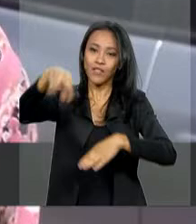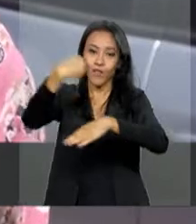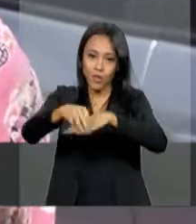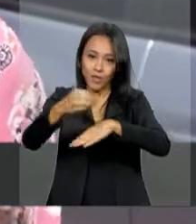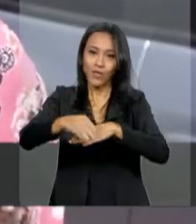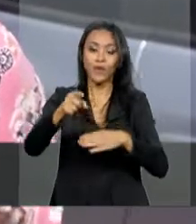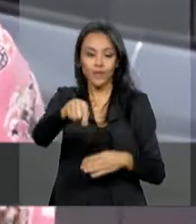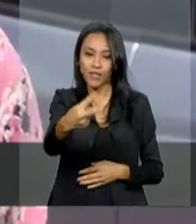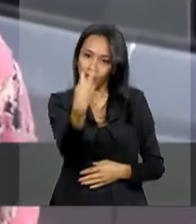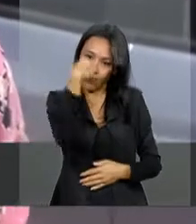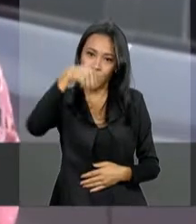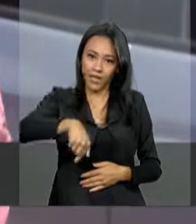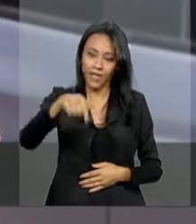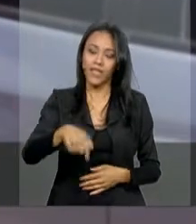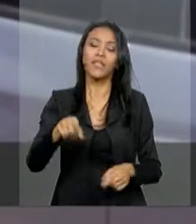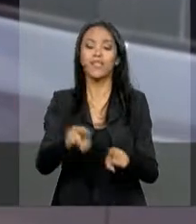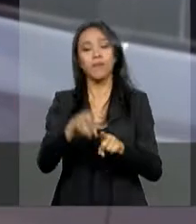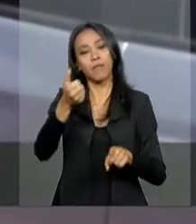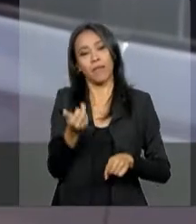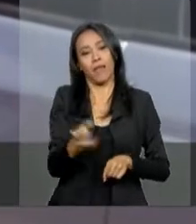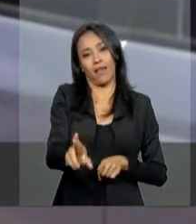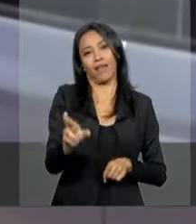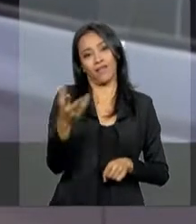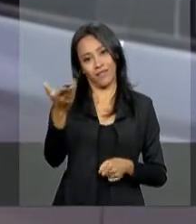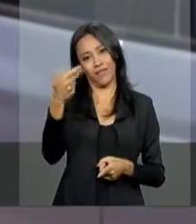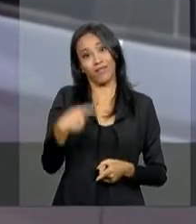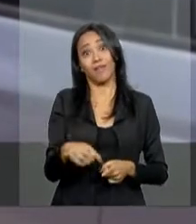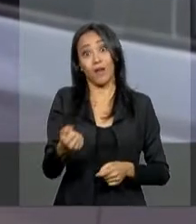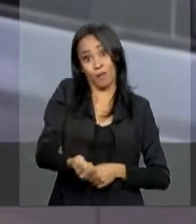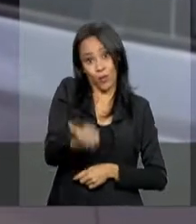longo da nossa programação e no Repórter NBR